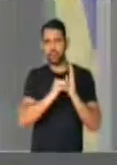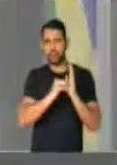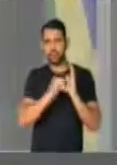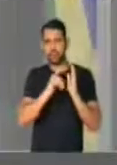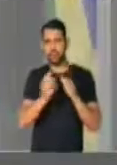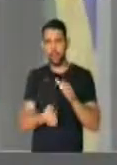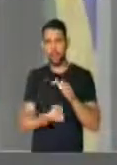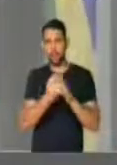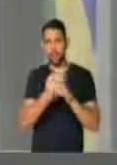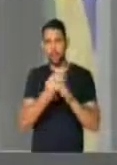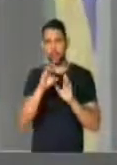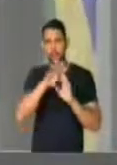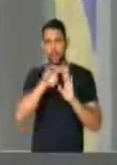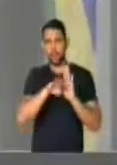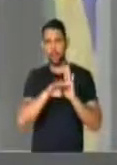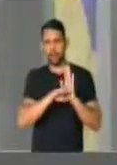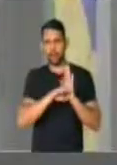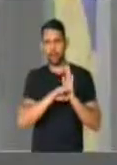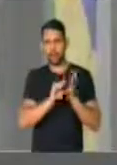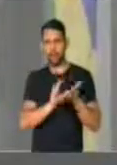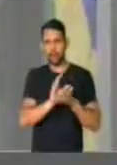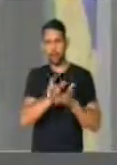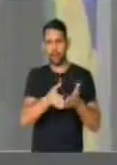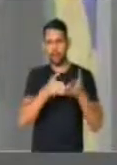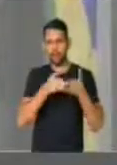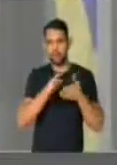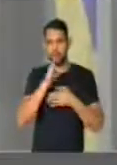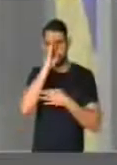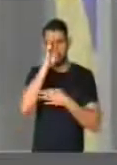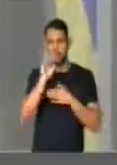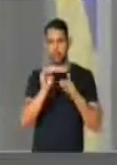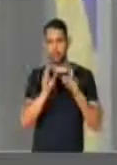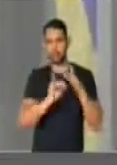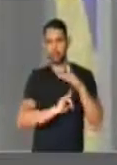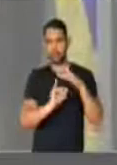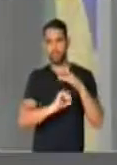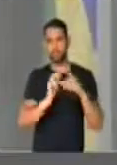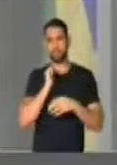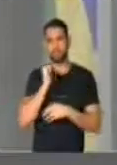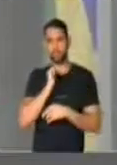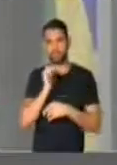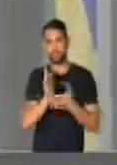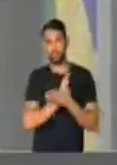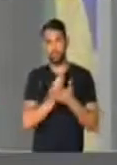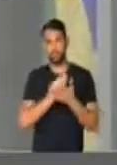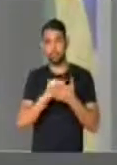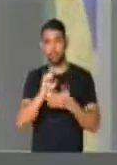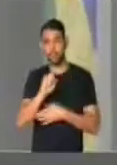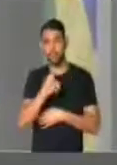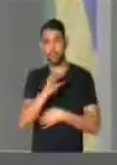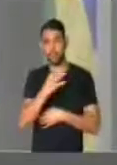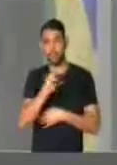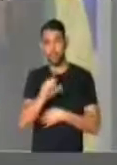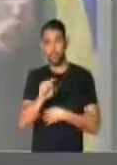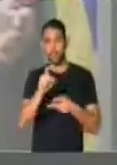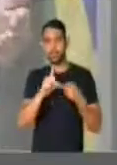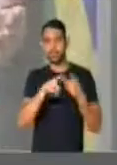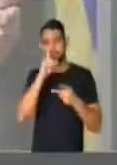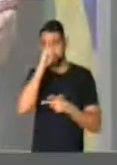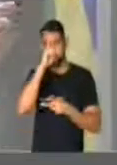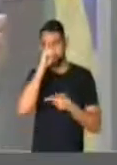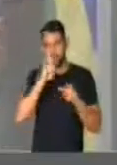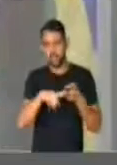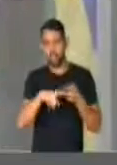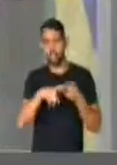que cria o programa de financiamento preferencial às instituições filantrópicas. São as santas casas, os